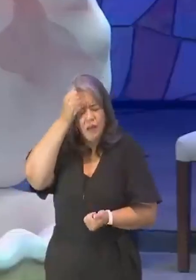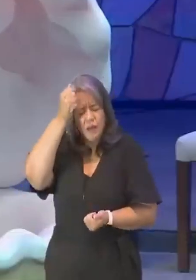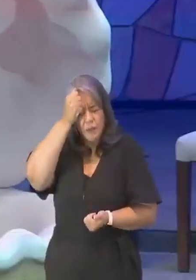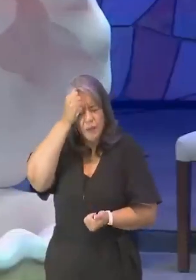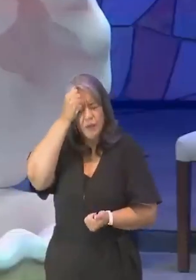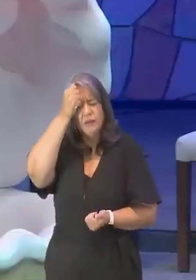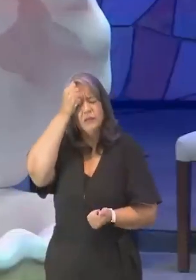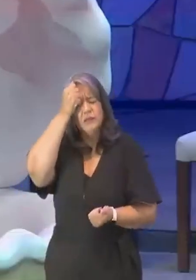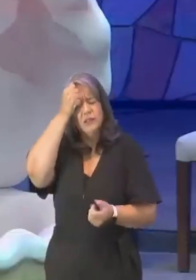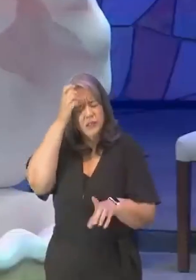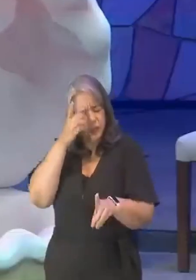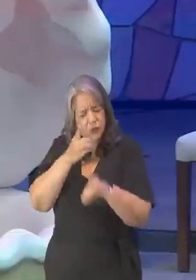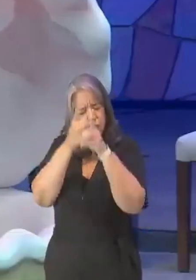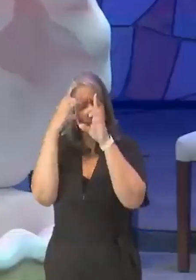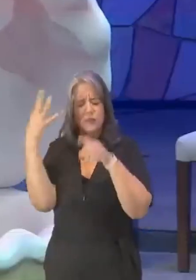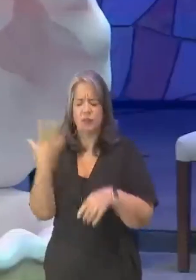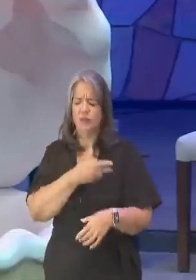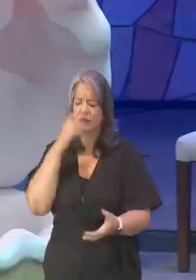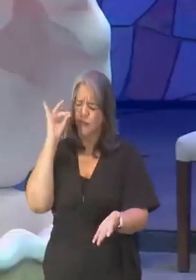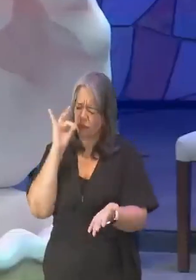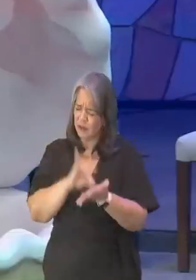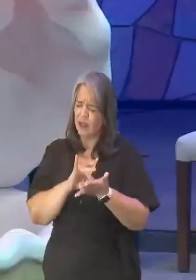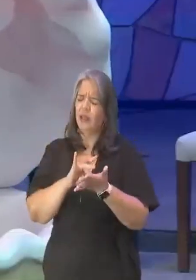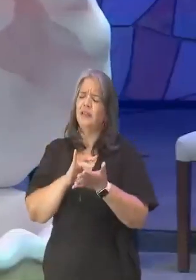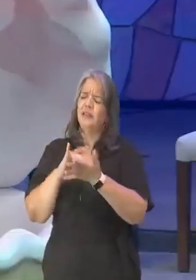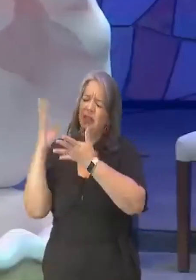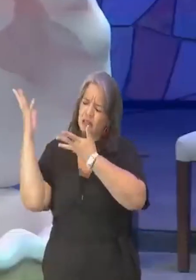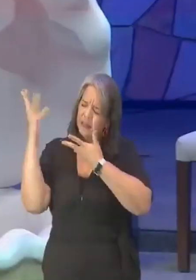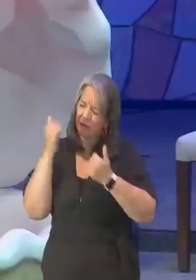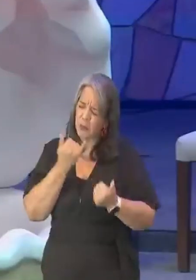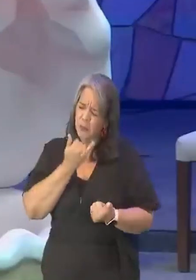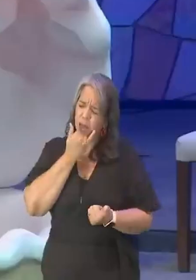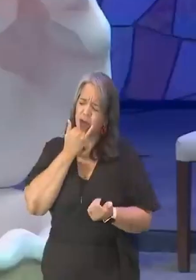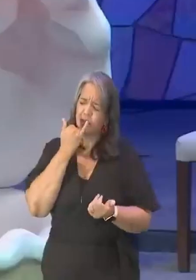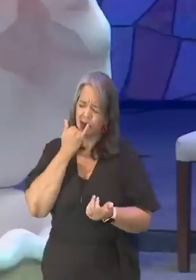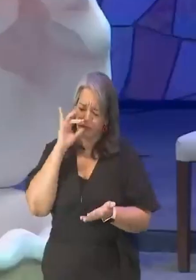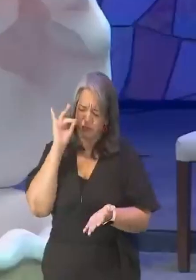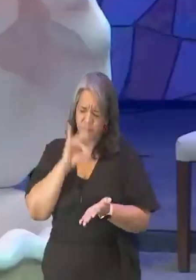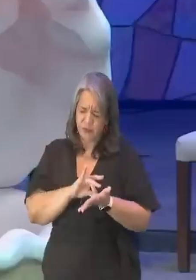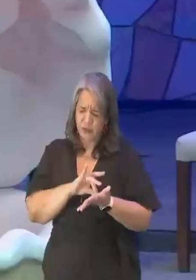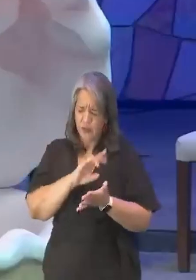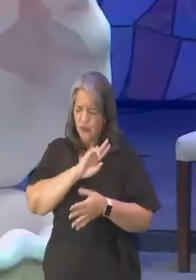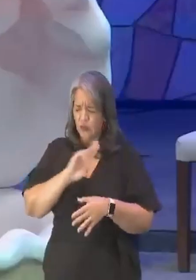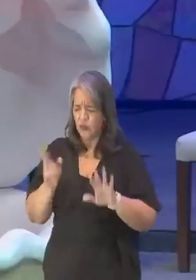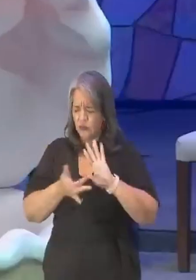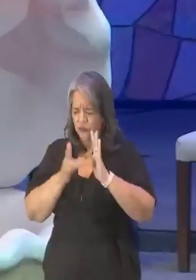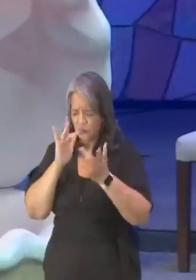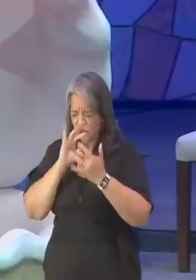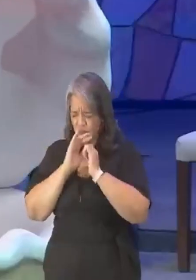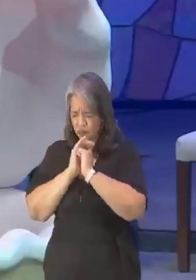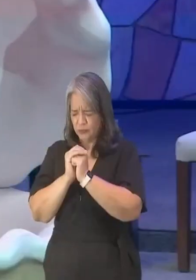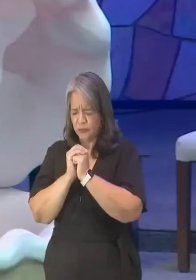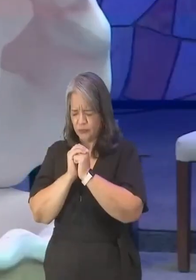salvação, para que exista perdão. Em nome de Jesus.